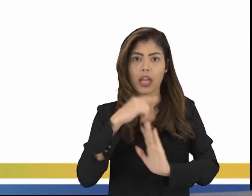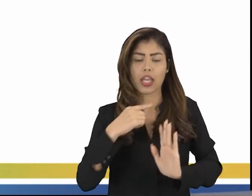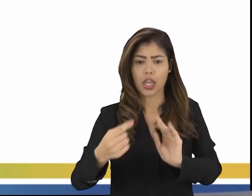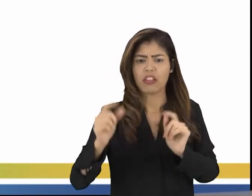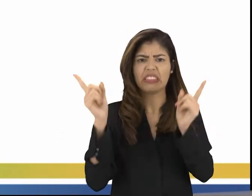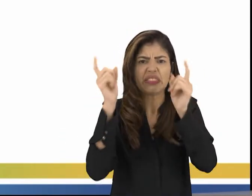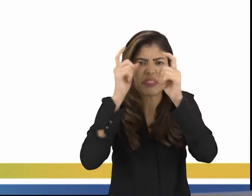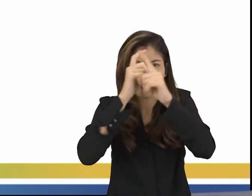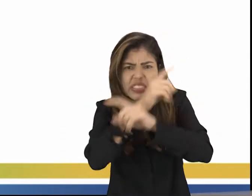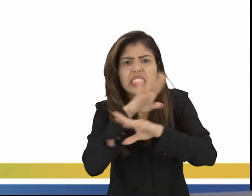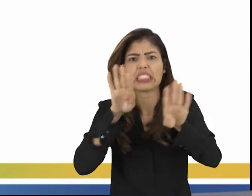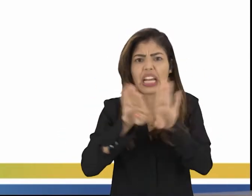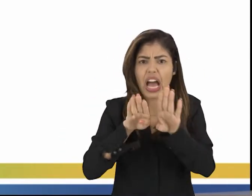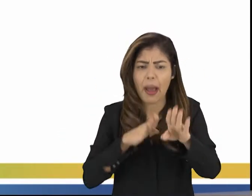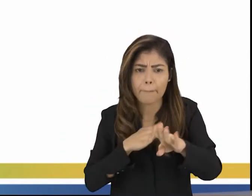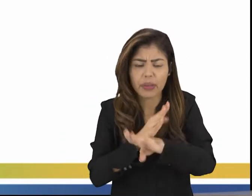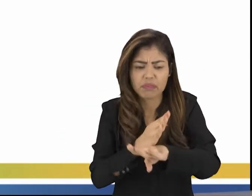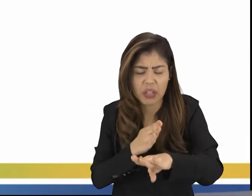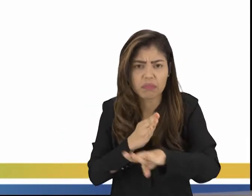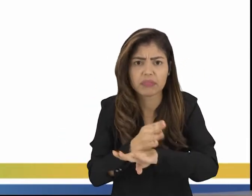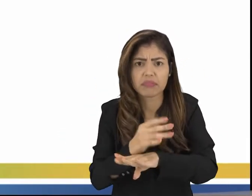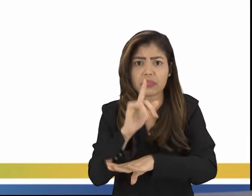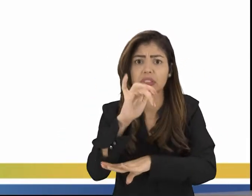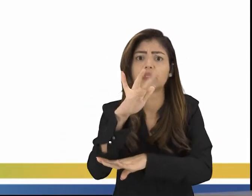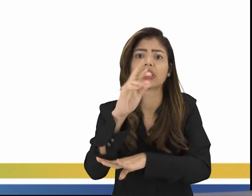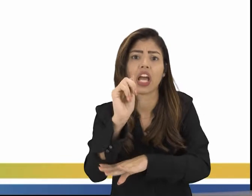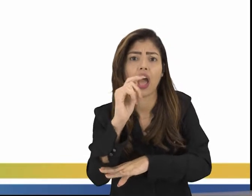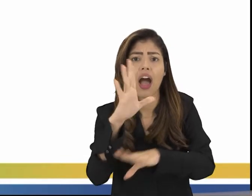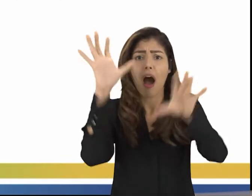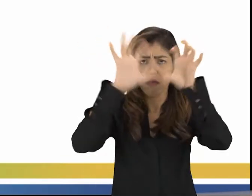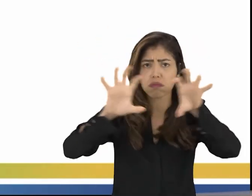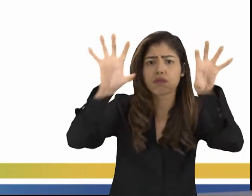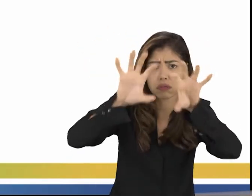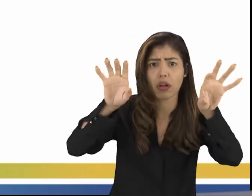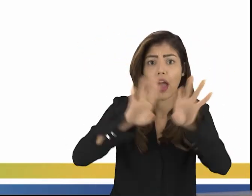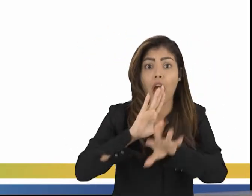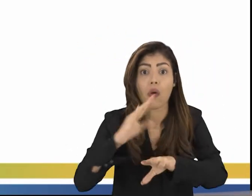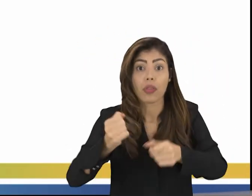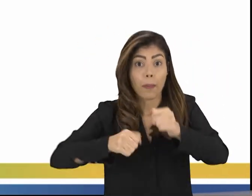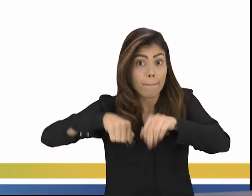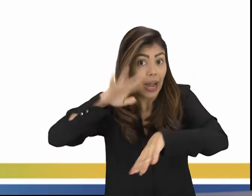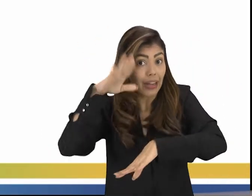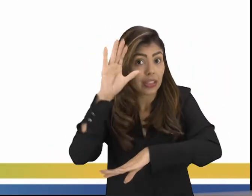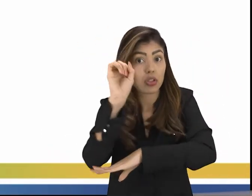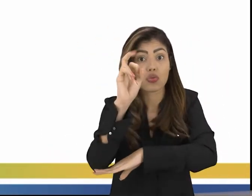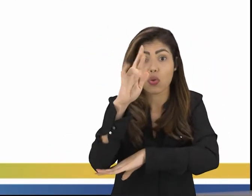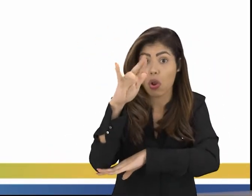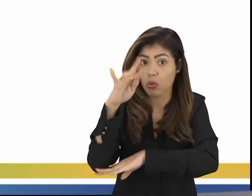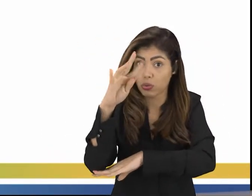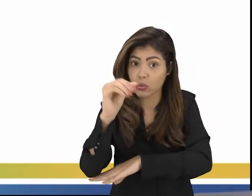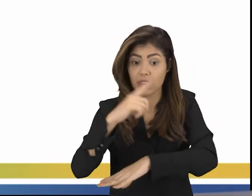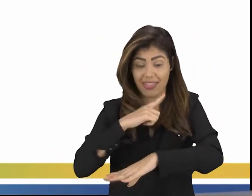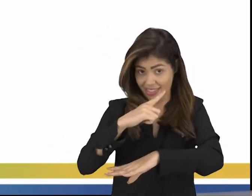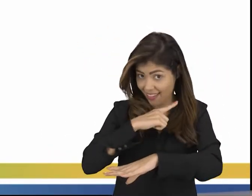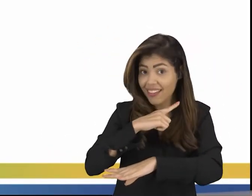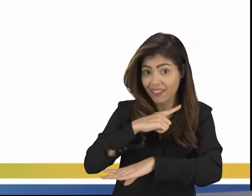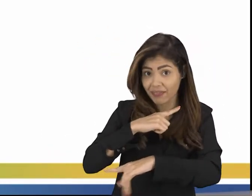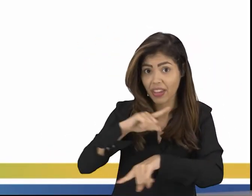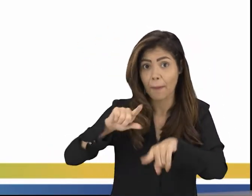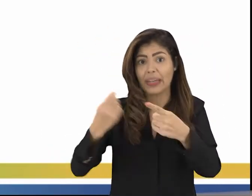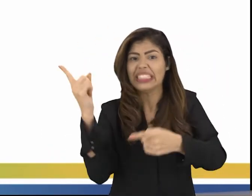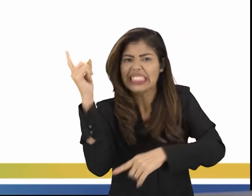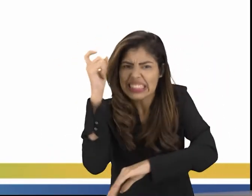vai dificultar a passagem do solvente para o estado de vapor. E quanto mais soluto na minha solução, maior vai ser